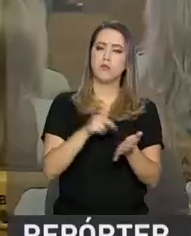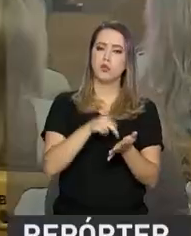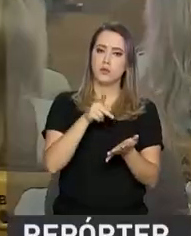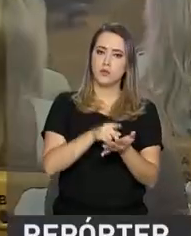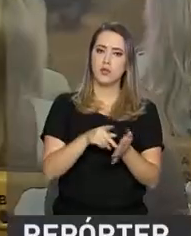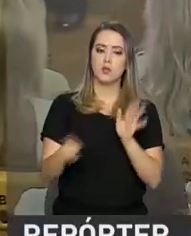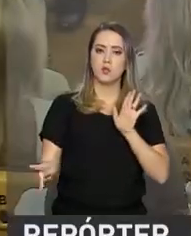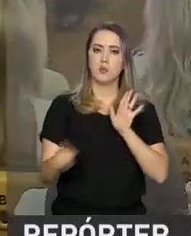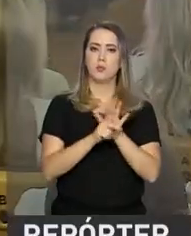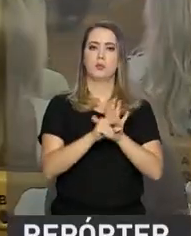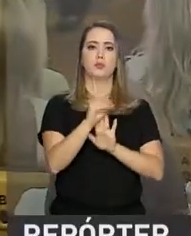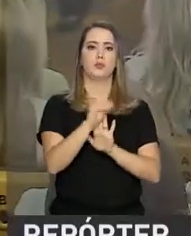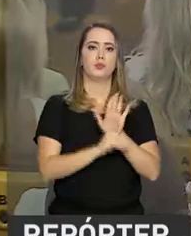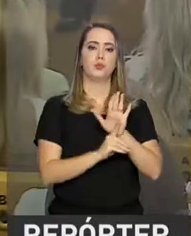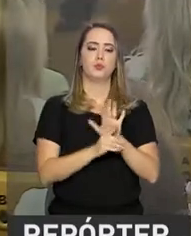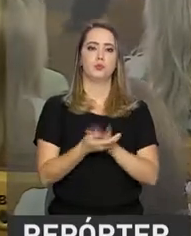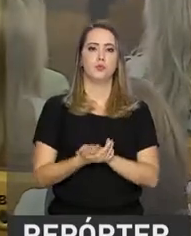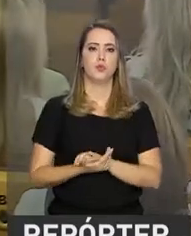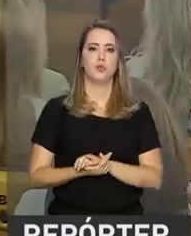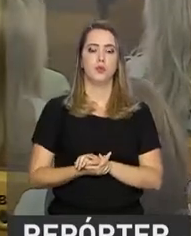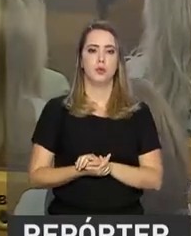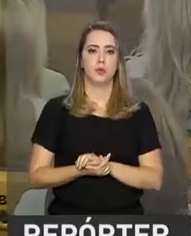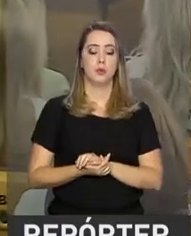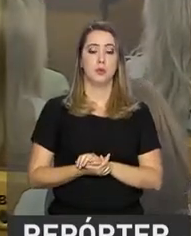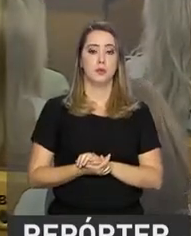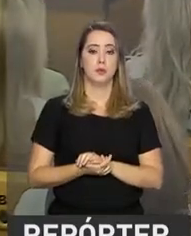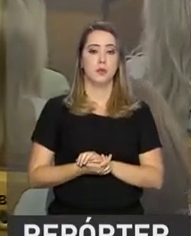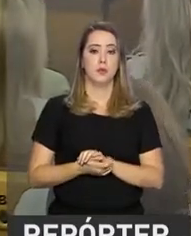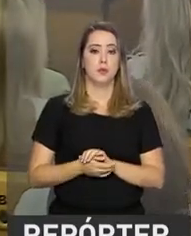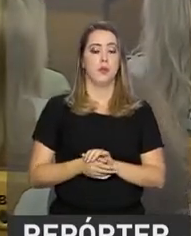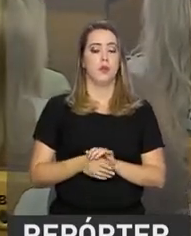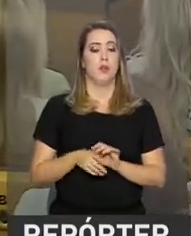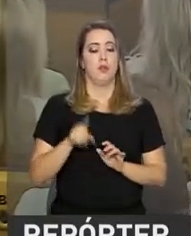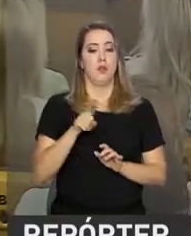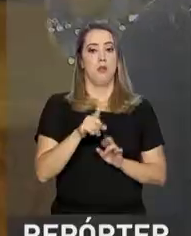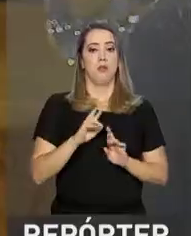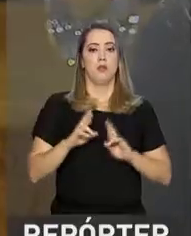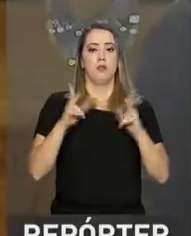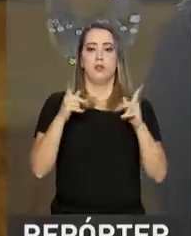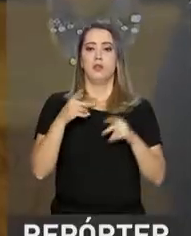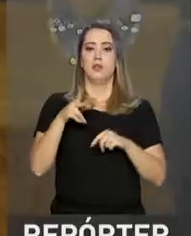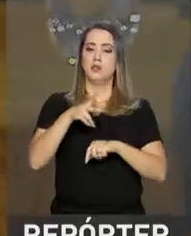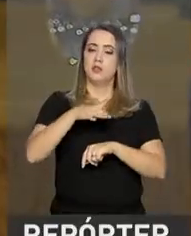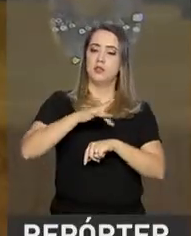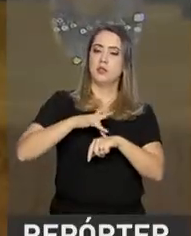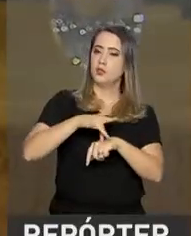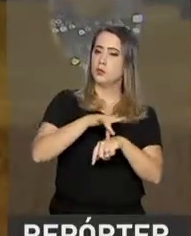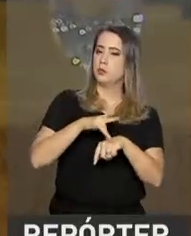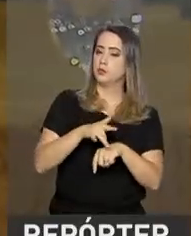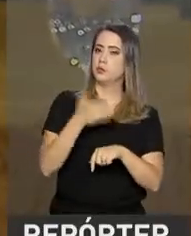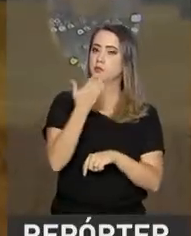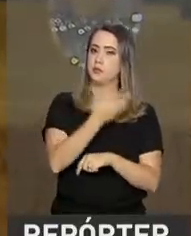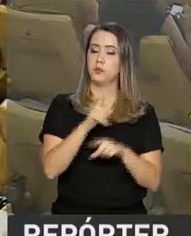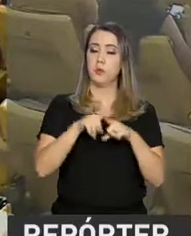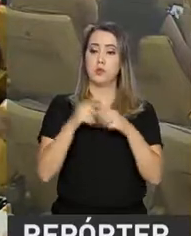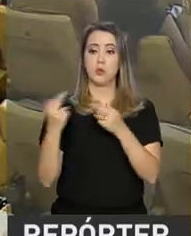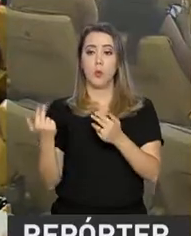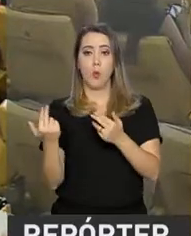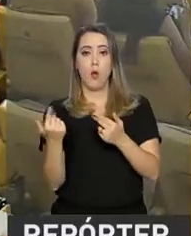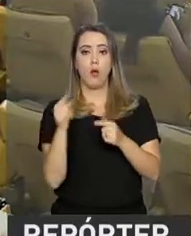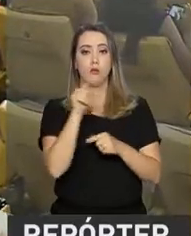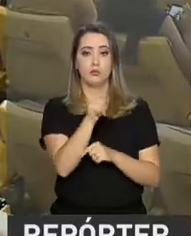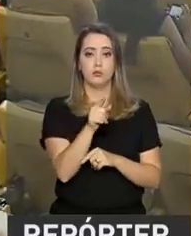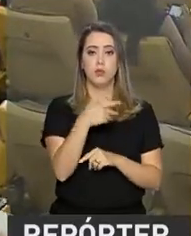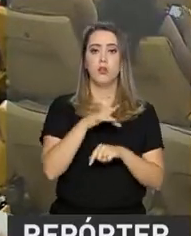direitos a trajetória de grécia toda trilhada pela bailarina kátia moraes mas assim como advogado geral da união a